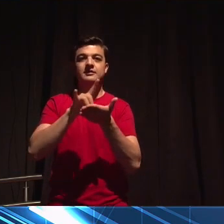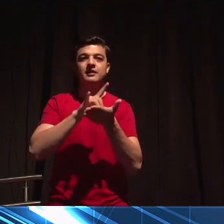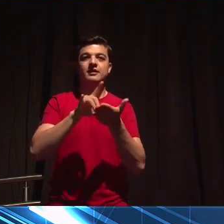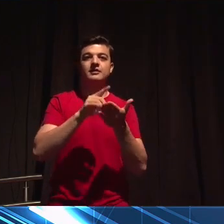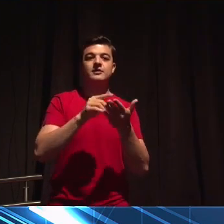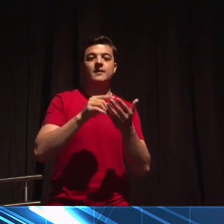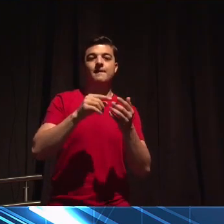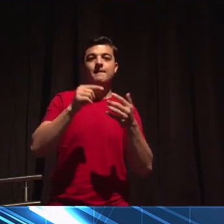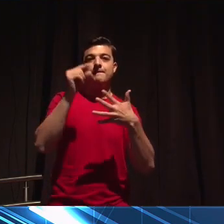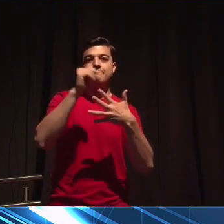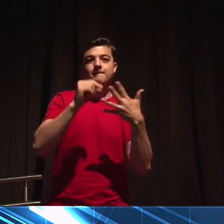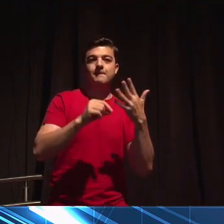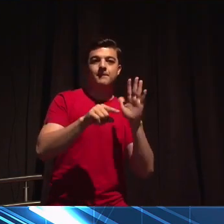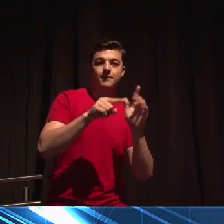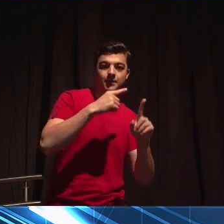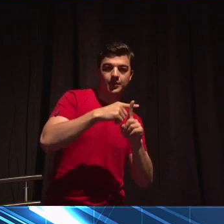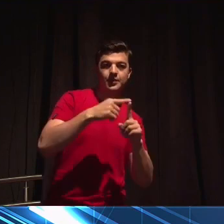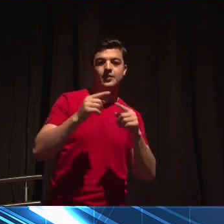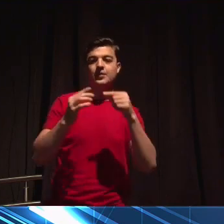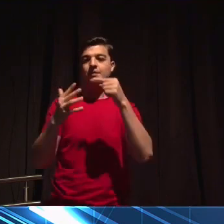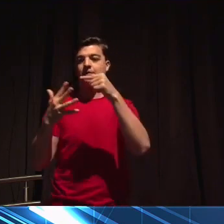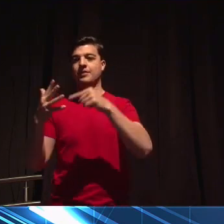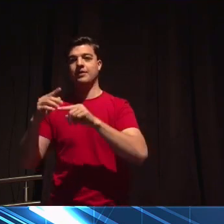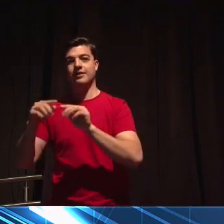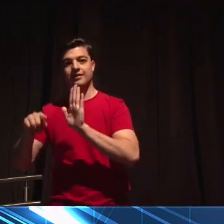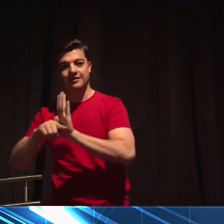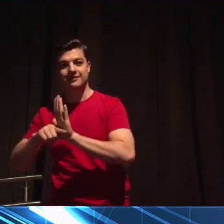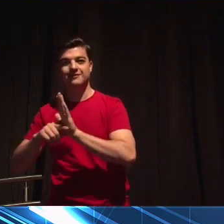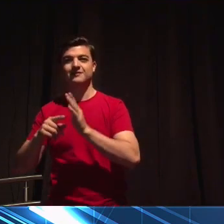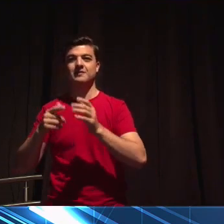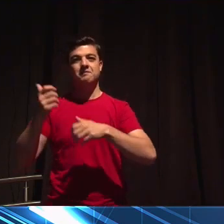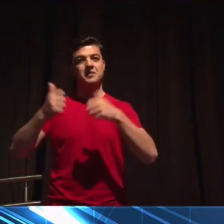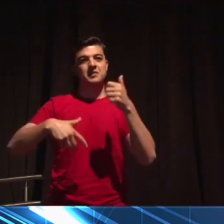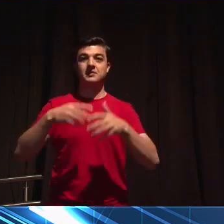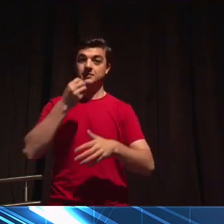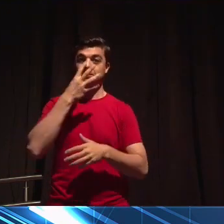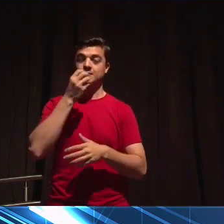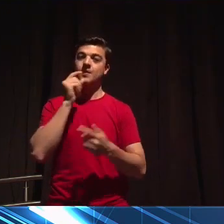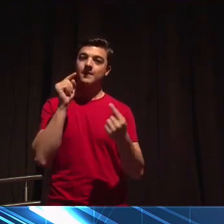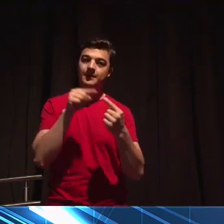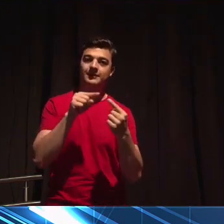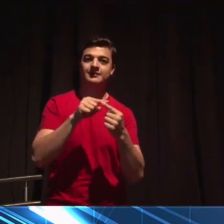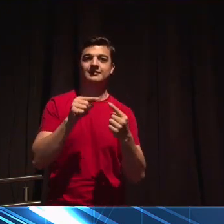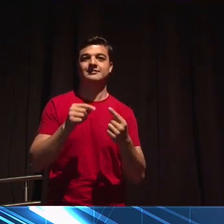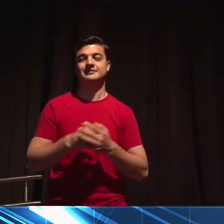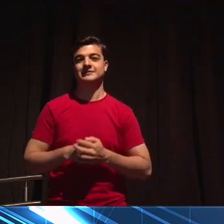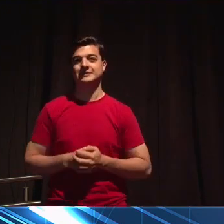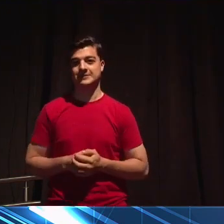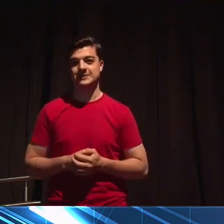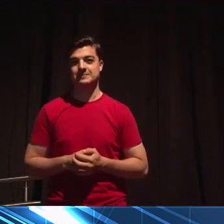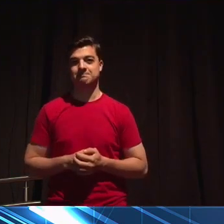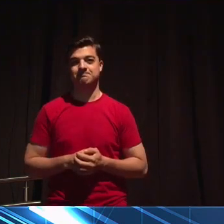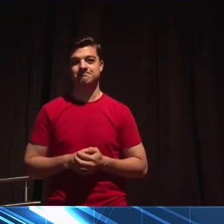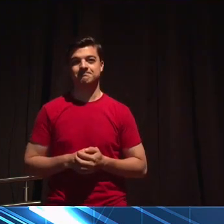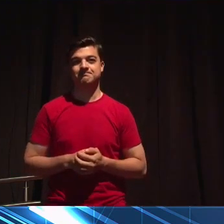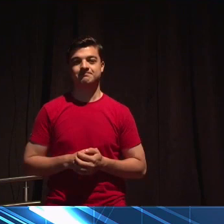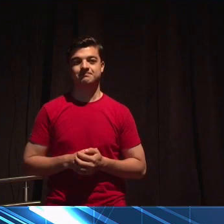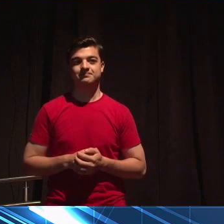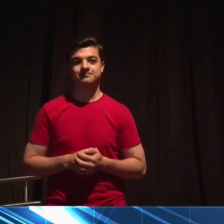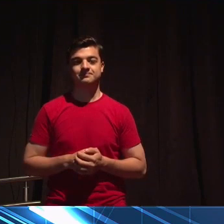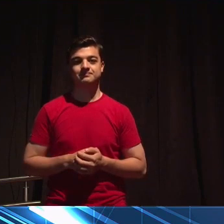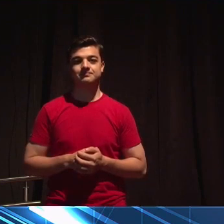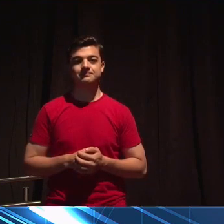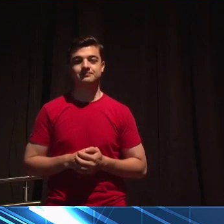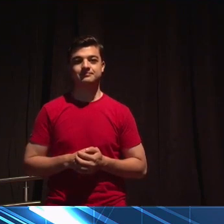que aprender ali, que é tipo, cara, ser simples. Né? Você vai ver, a nossa stack ela é boring, né? É sempre a mesma coisa, é Dynamo,